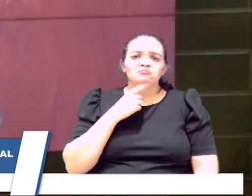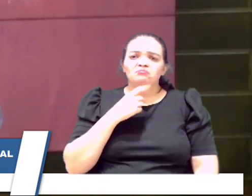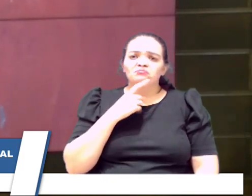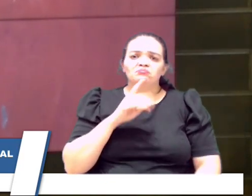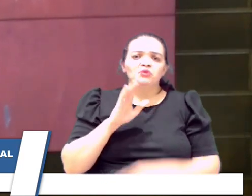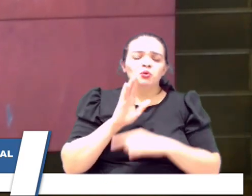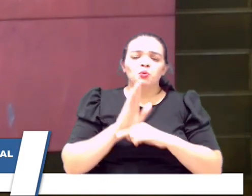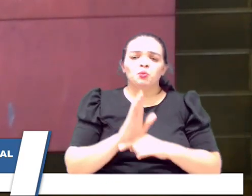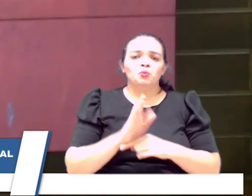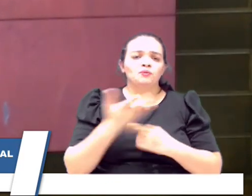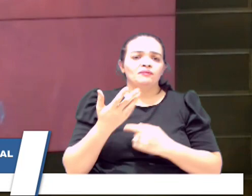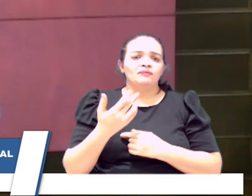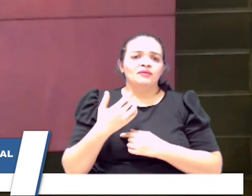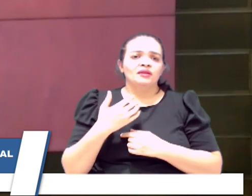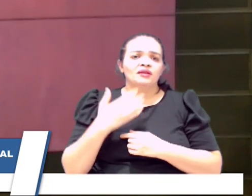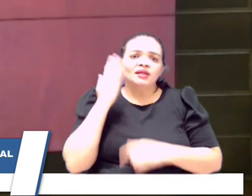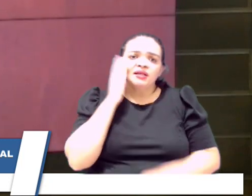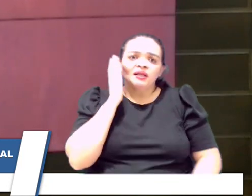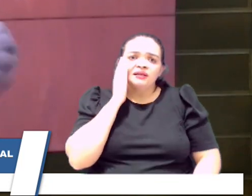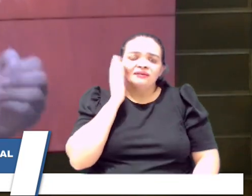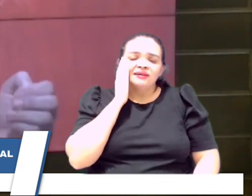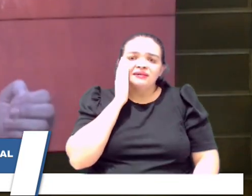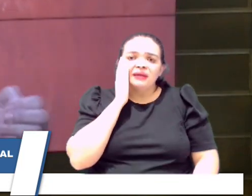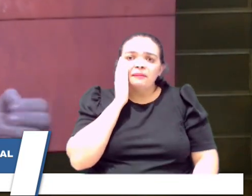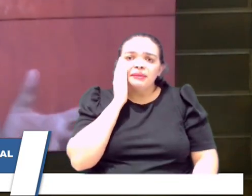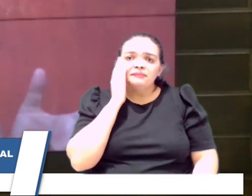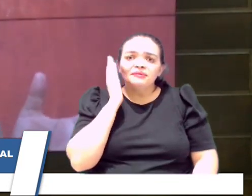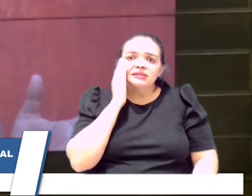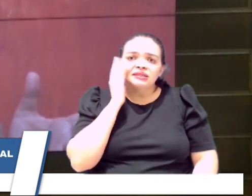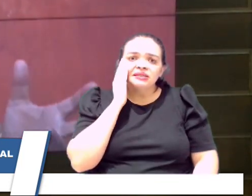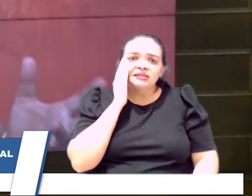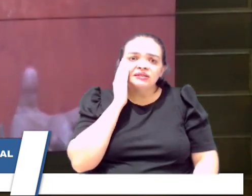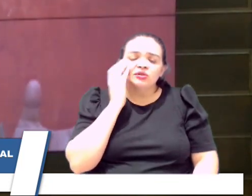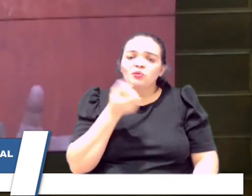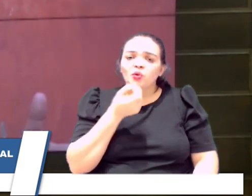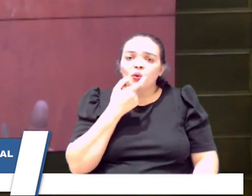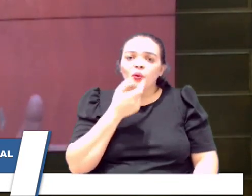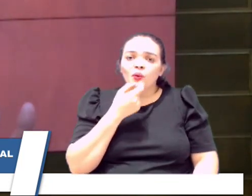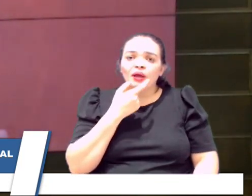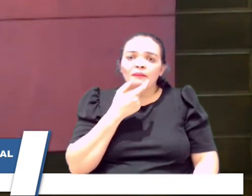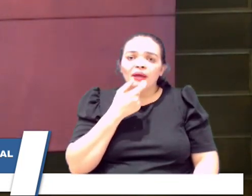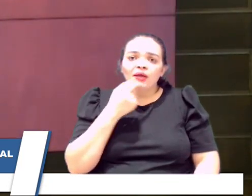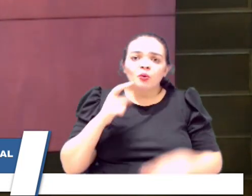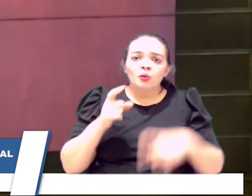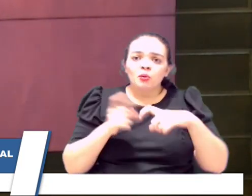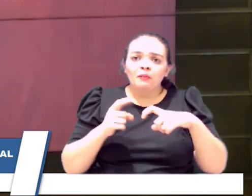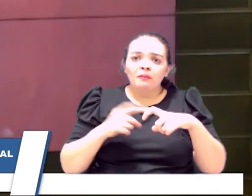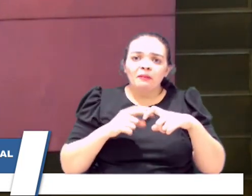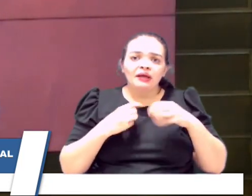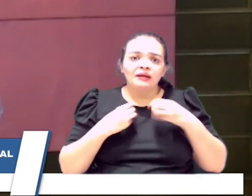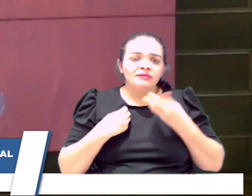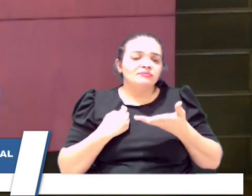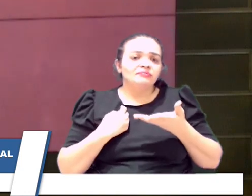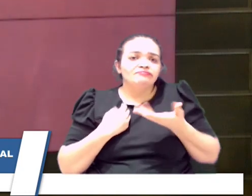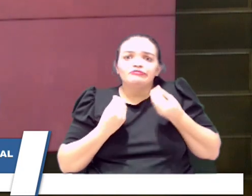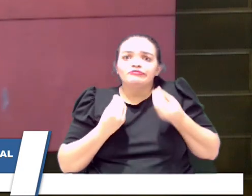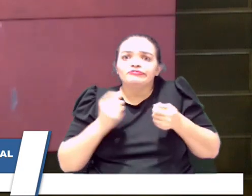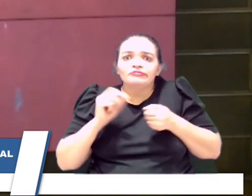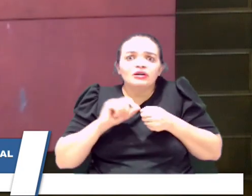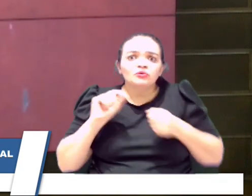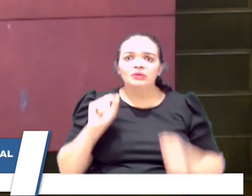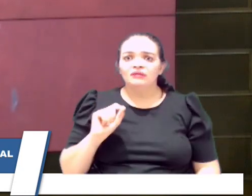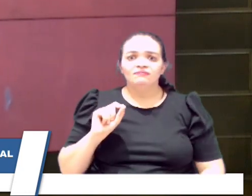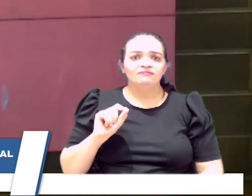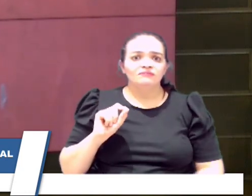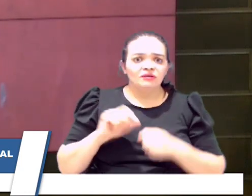E eu, sabendo que eu estava fazendo, era dar o remédio que os médicos passavam. Eu não podia, mas o que eu posso fazer? Eu